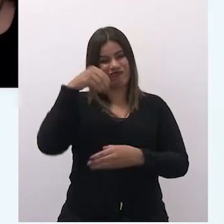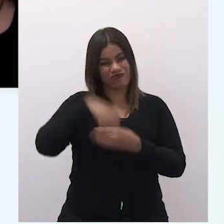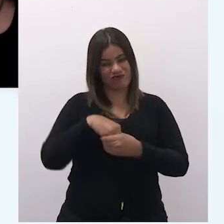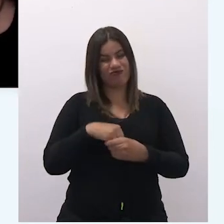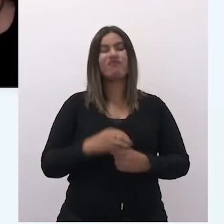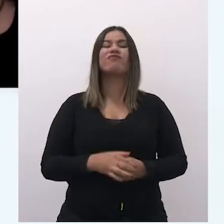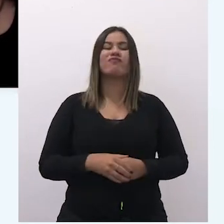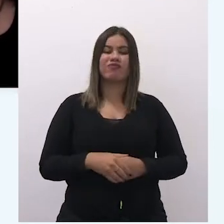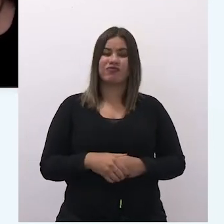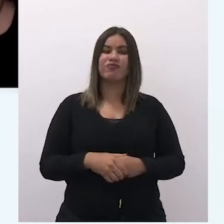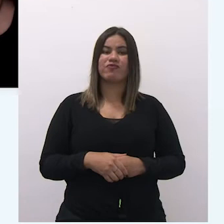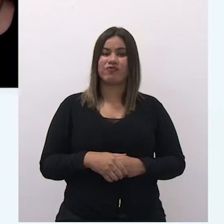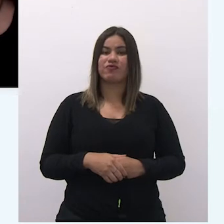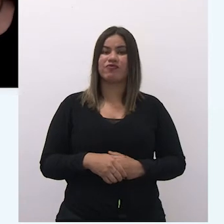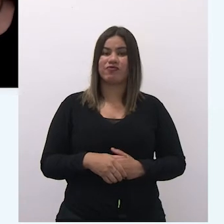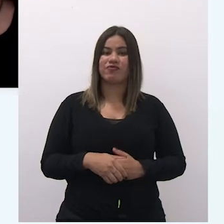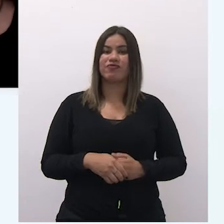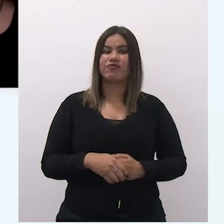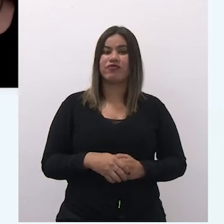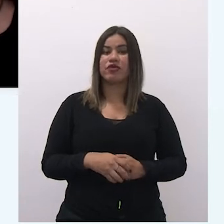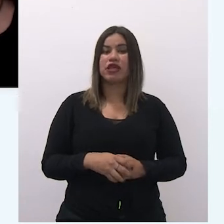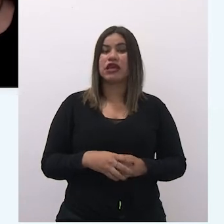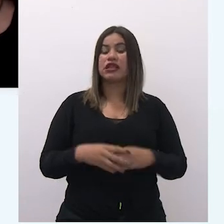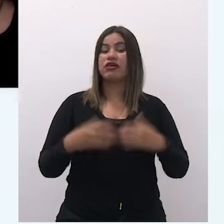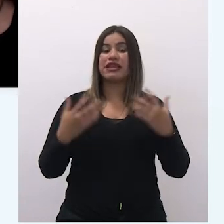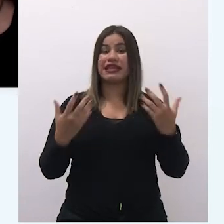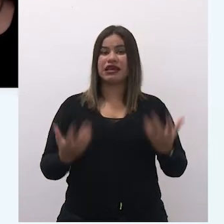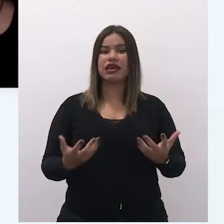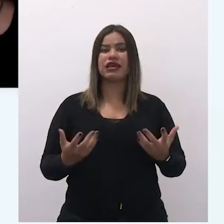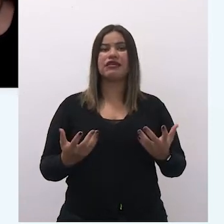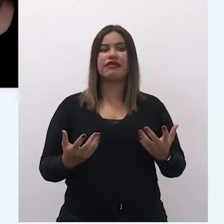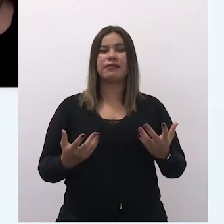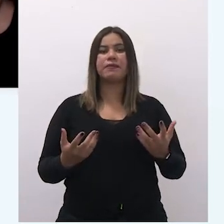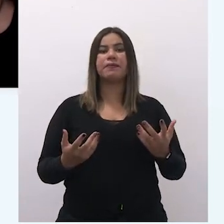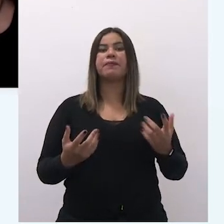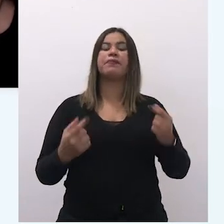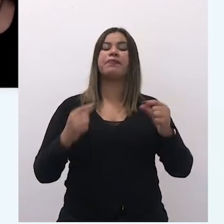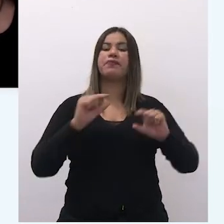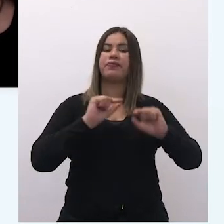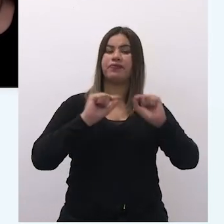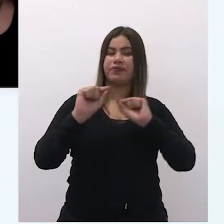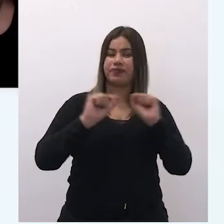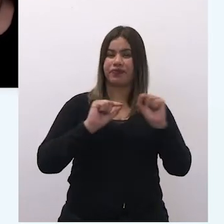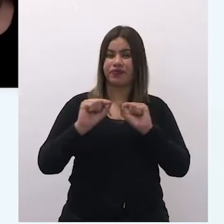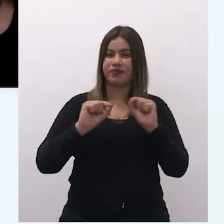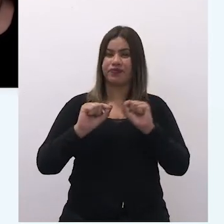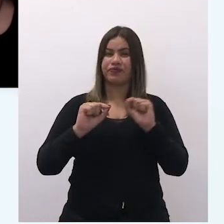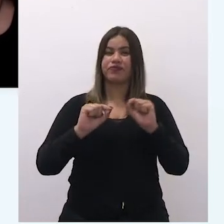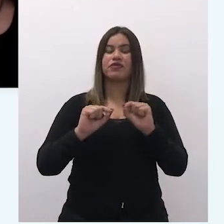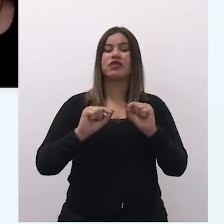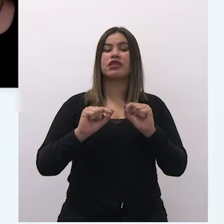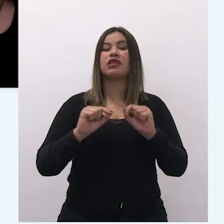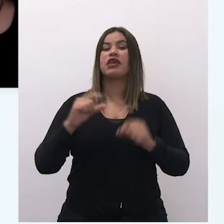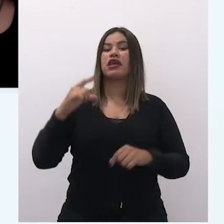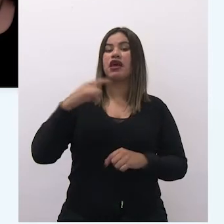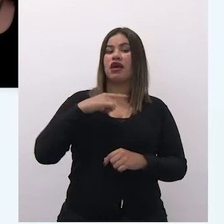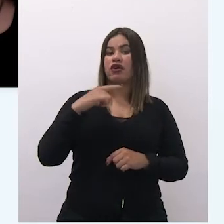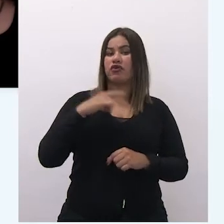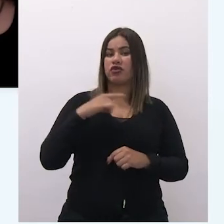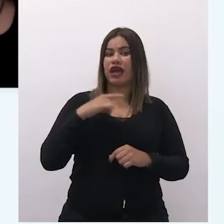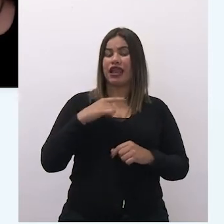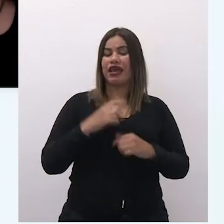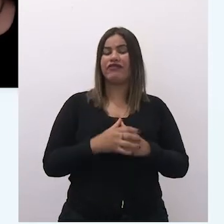E aí a gente entra numa outra coisa que é quais são os dispositivos favoráveis para a criação